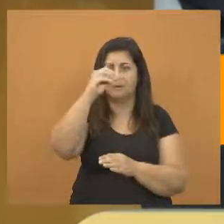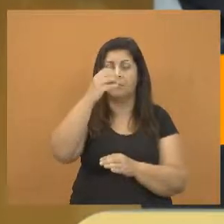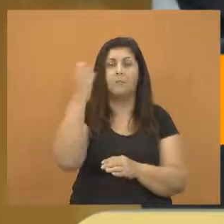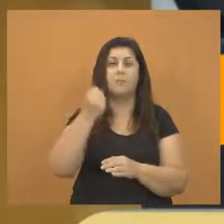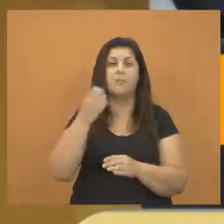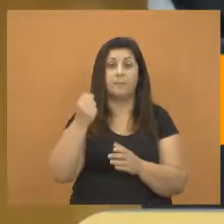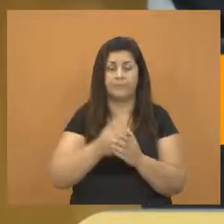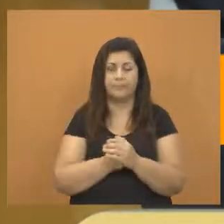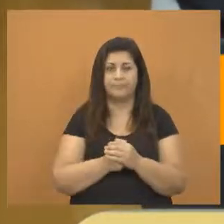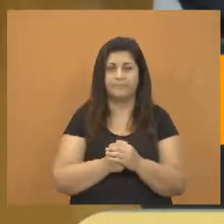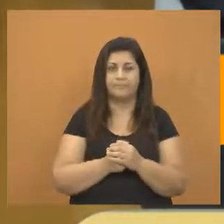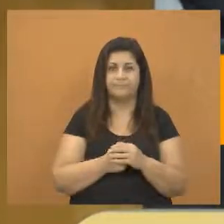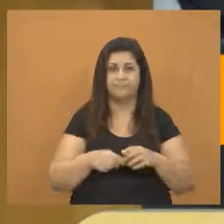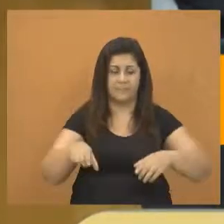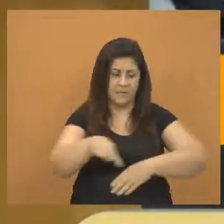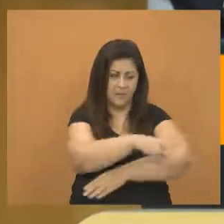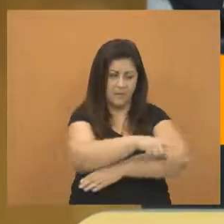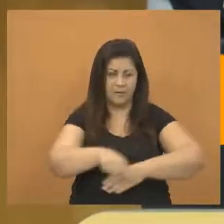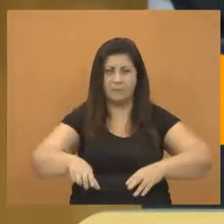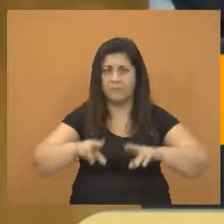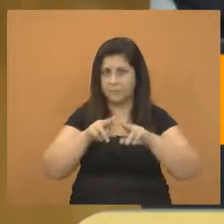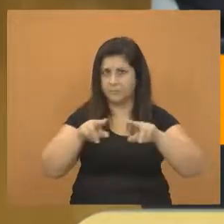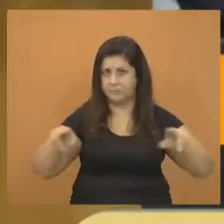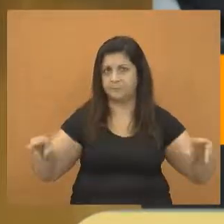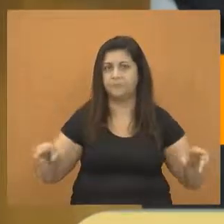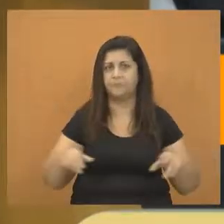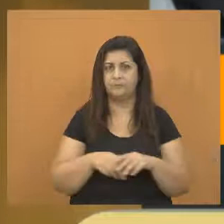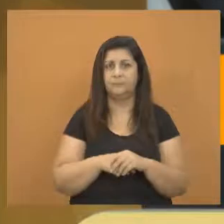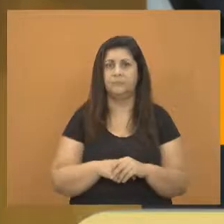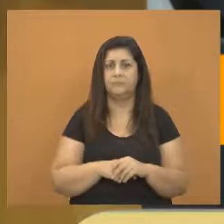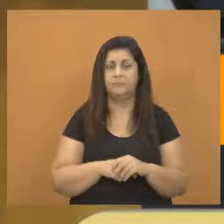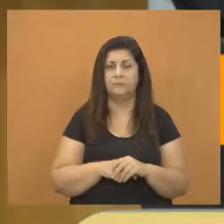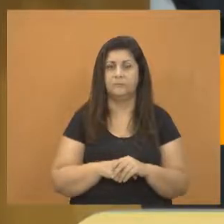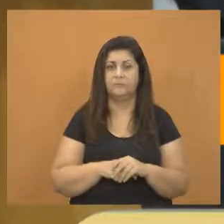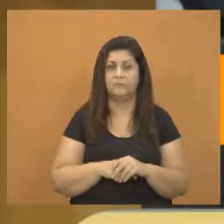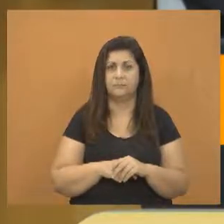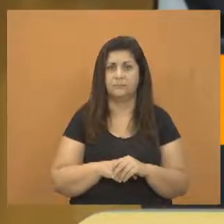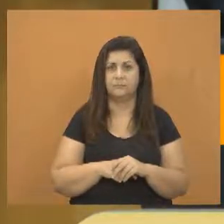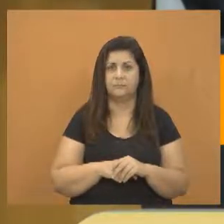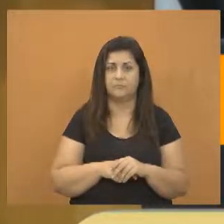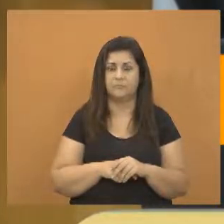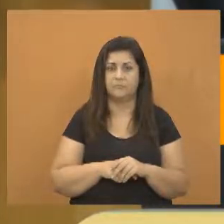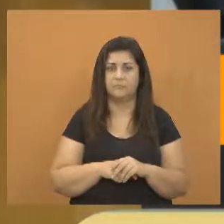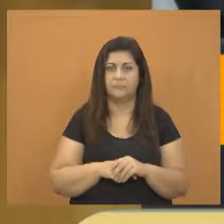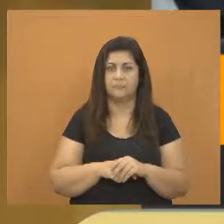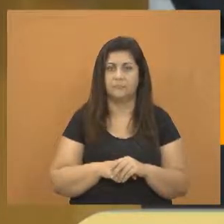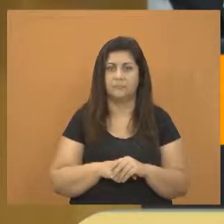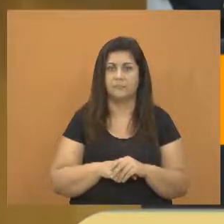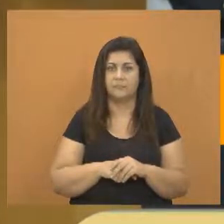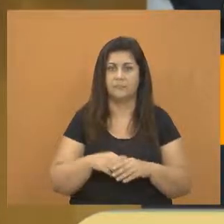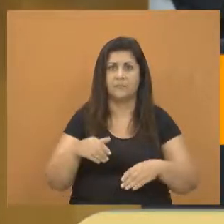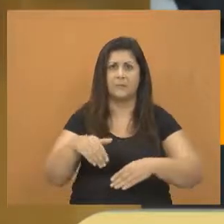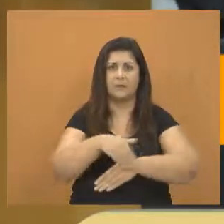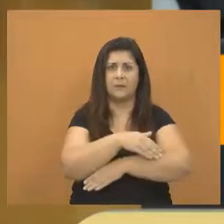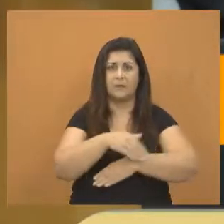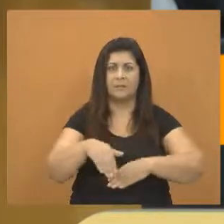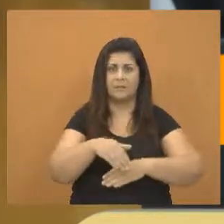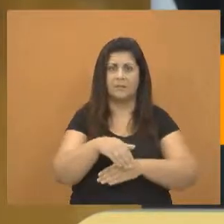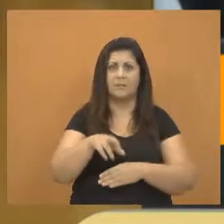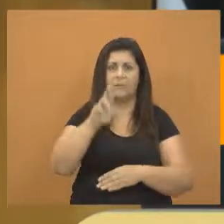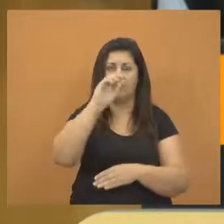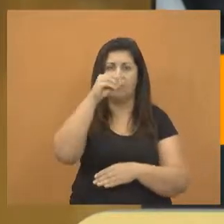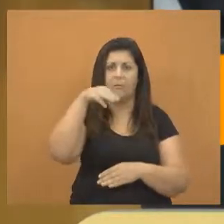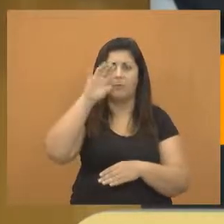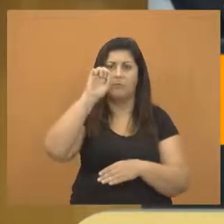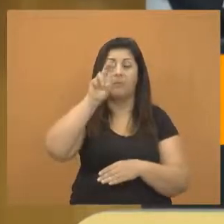Avenida Engenheiro Davi Monteiro Lino até Malek Assad, via Avenida Doutor Romeu Carlos Petrilli,